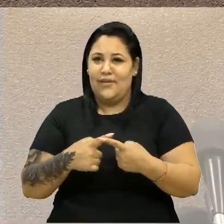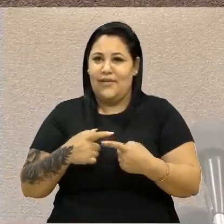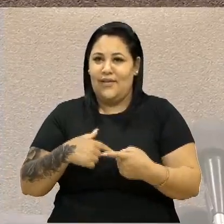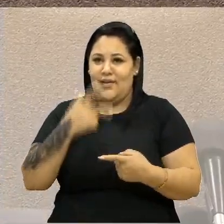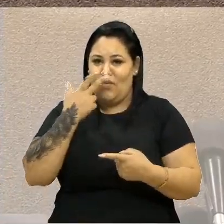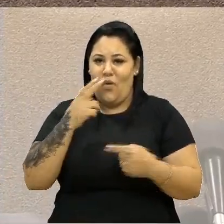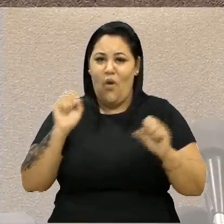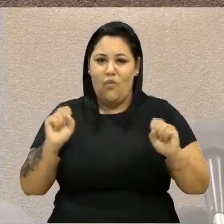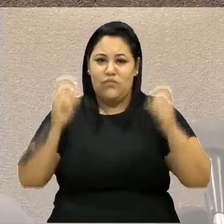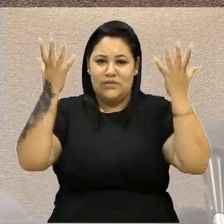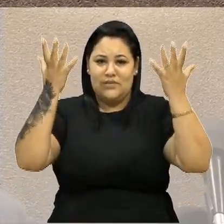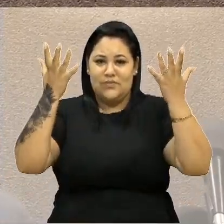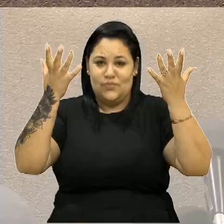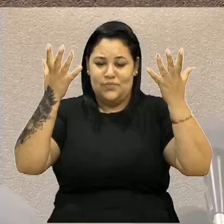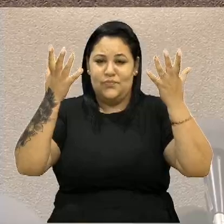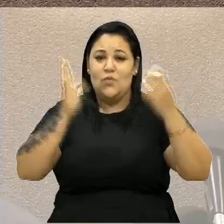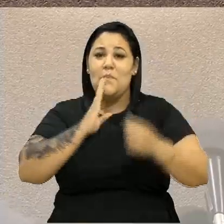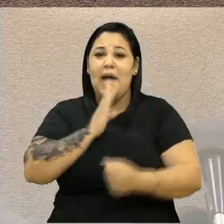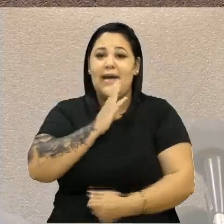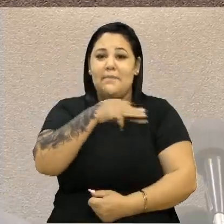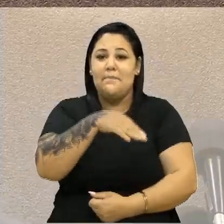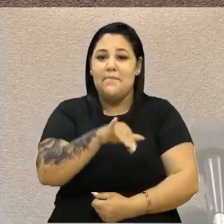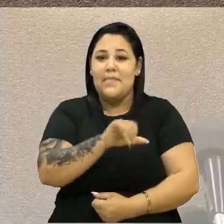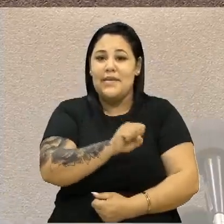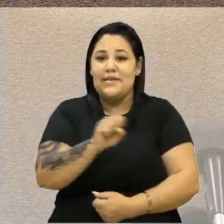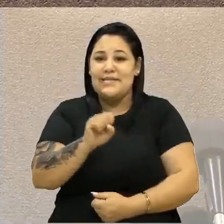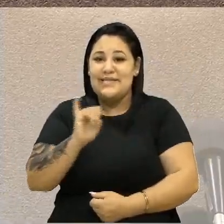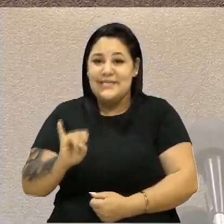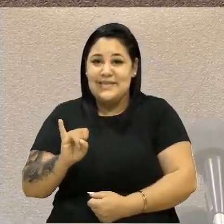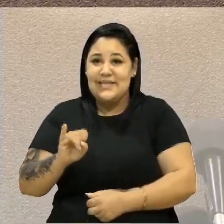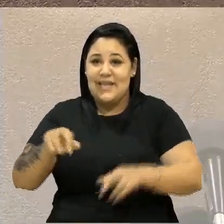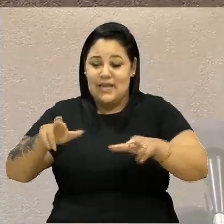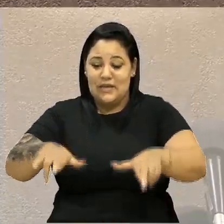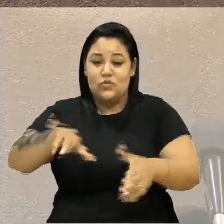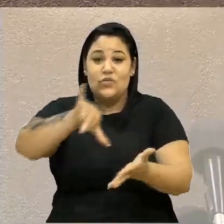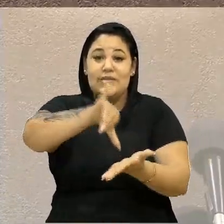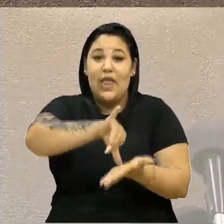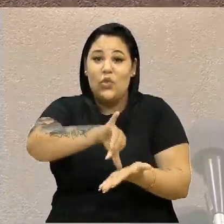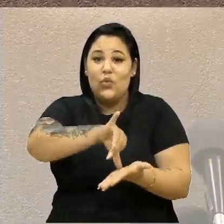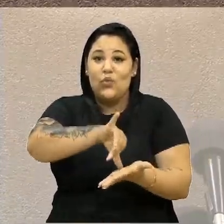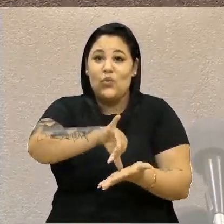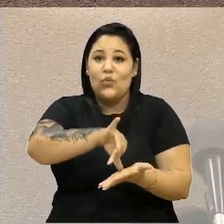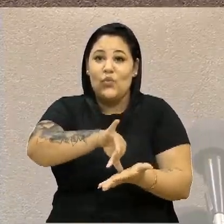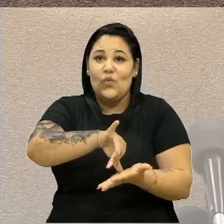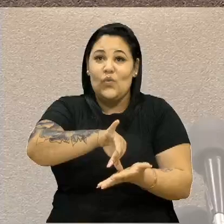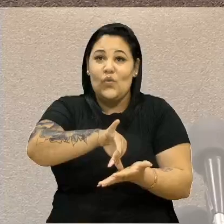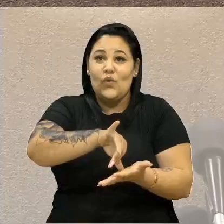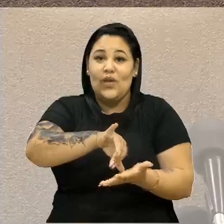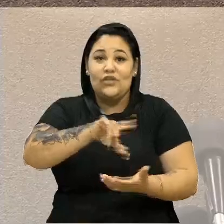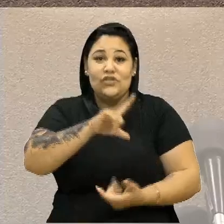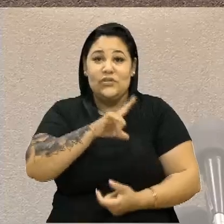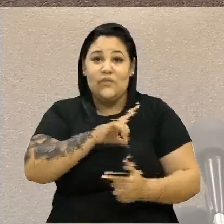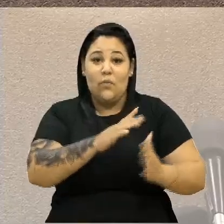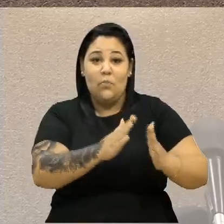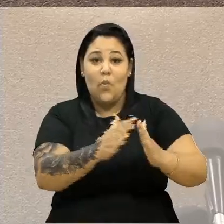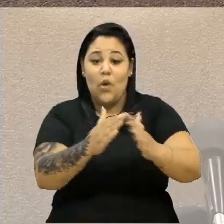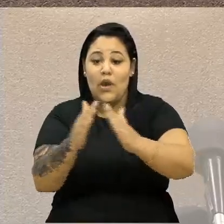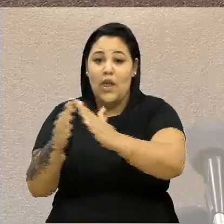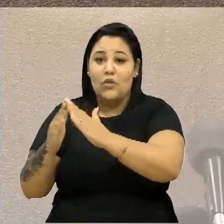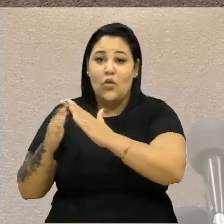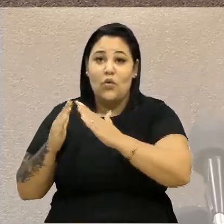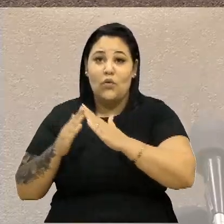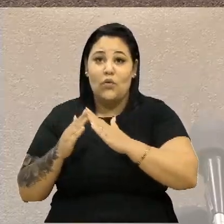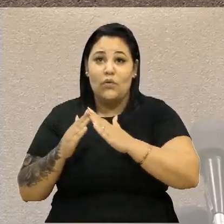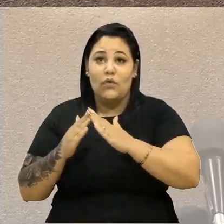do Mississippi, né, realizado na região central da cidade, e a gente teve, por parte dos moradores de Caxias do Sul,